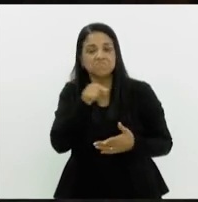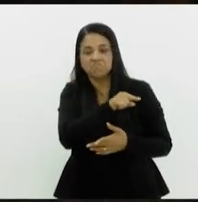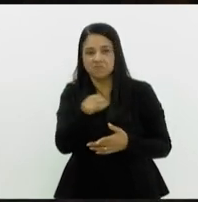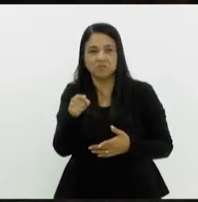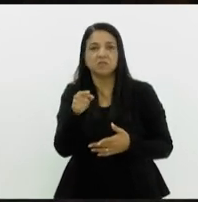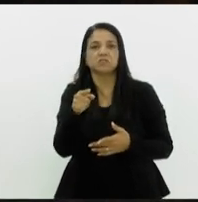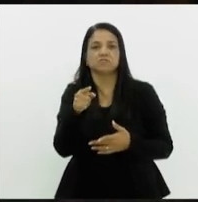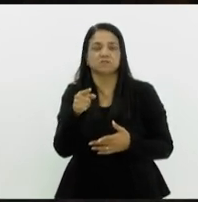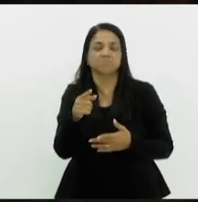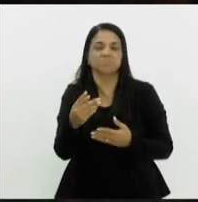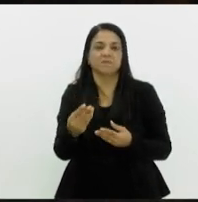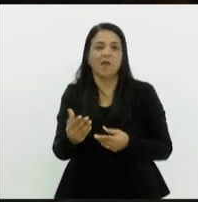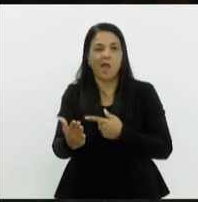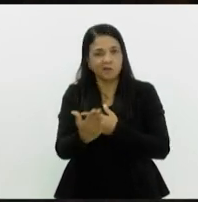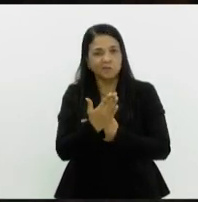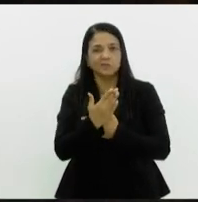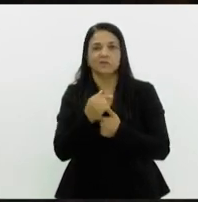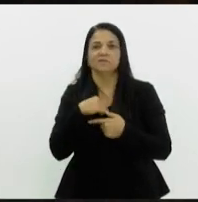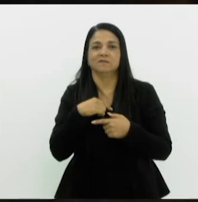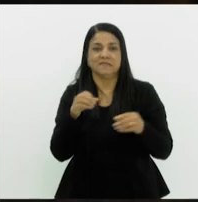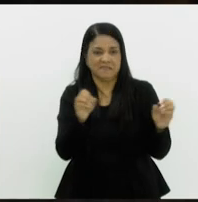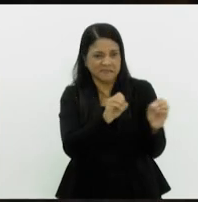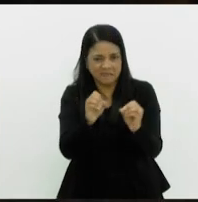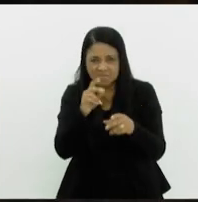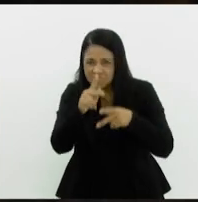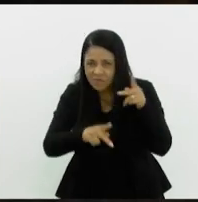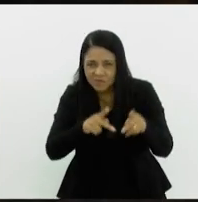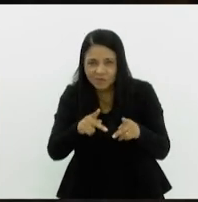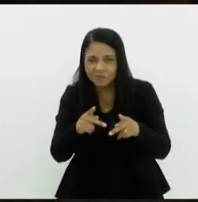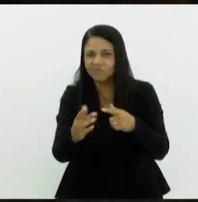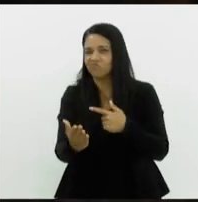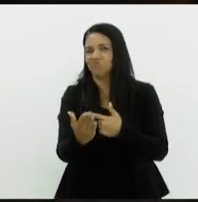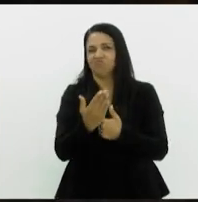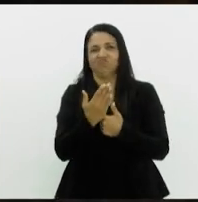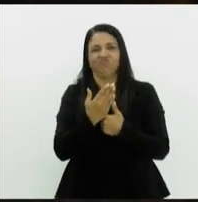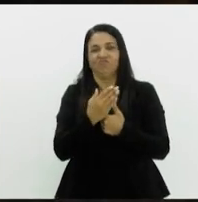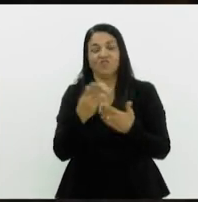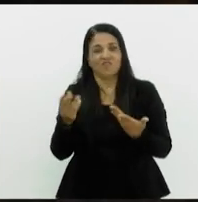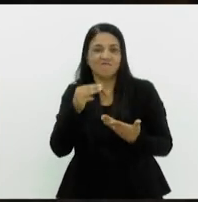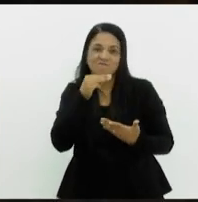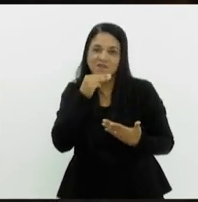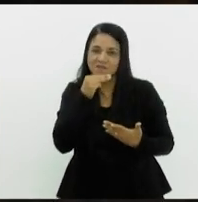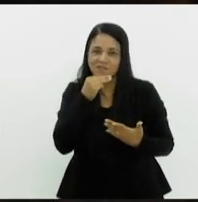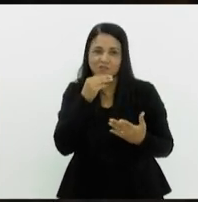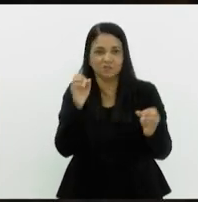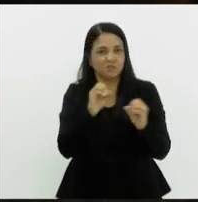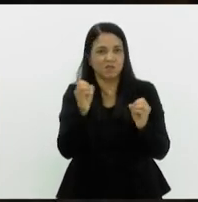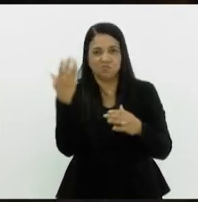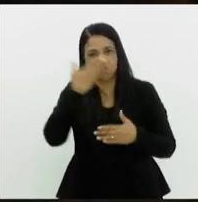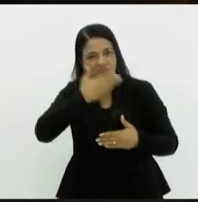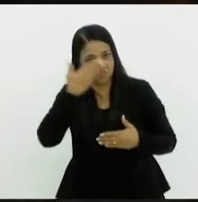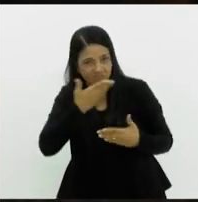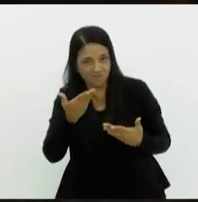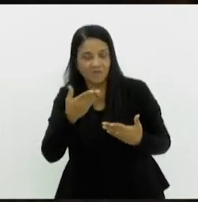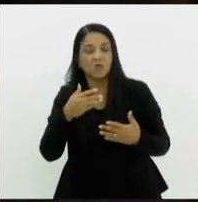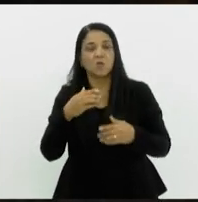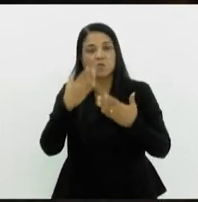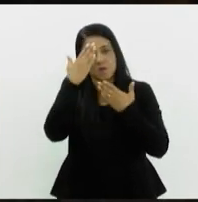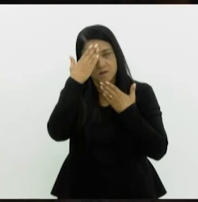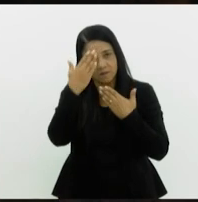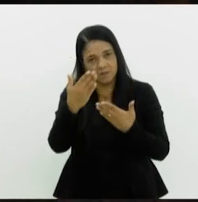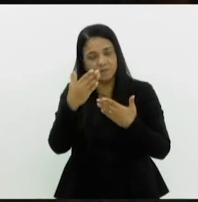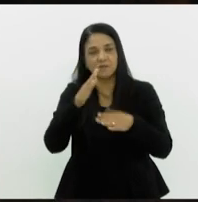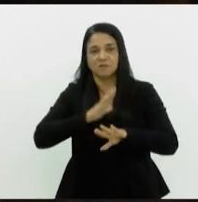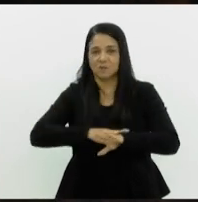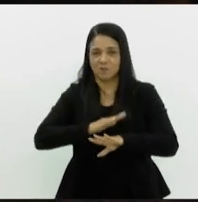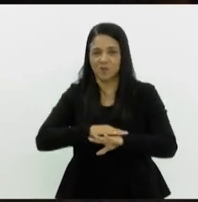aqui. Que sem vocês eu não estaria aqui e Mangaratiba não estaria na vitrine hoje do Estado. Então, sou muito grato por esse momento aqui. E eu vou